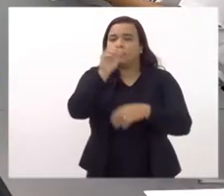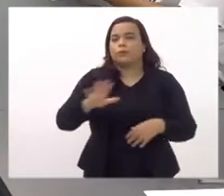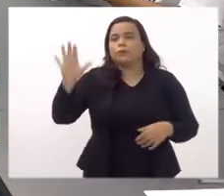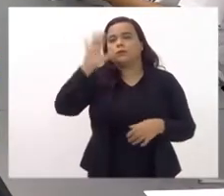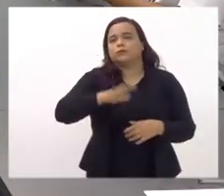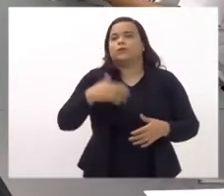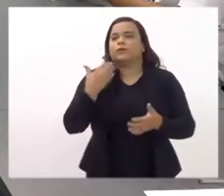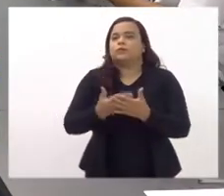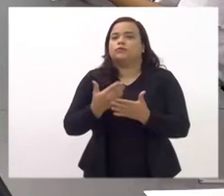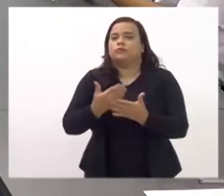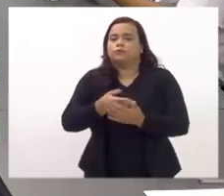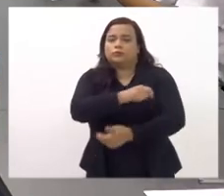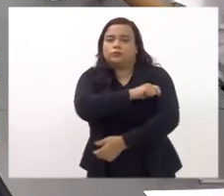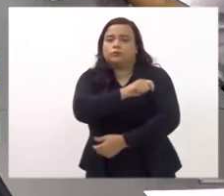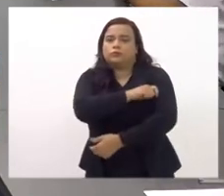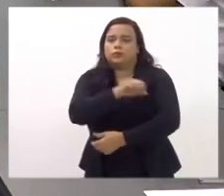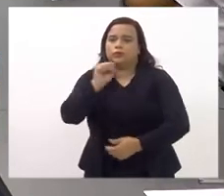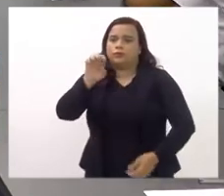Secundaristas.